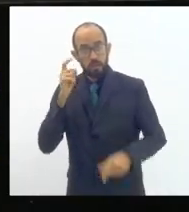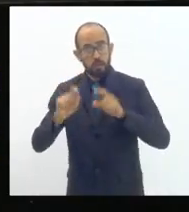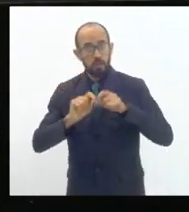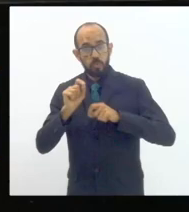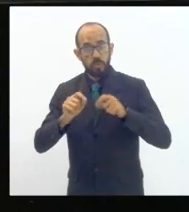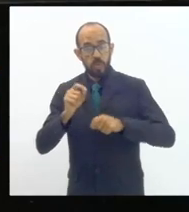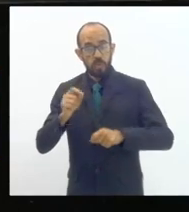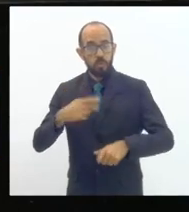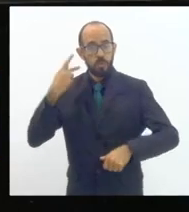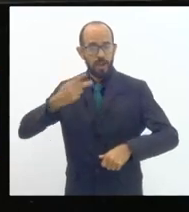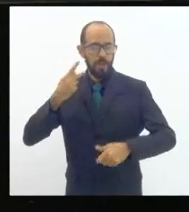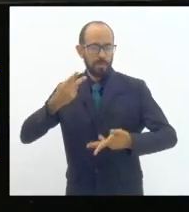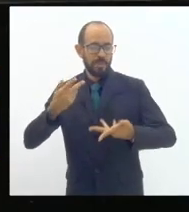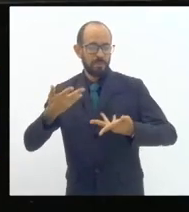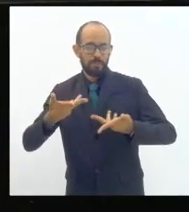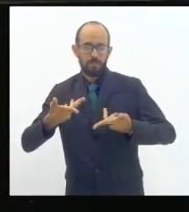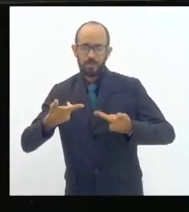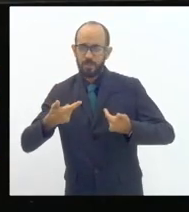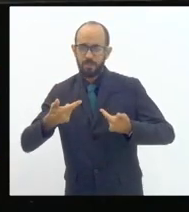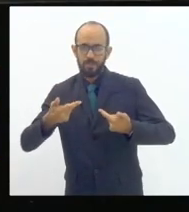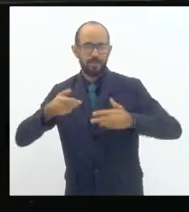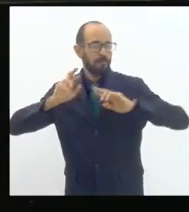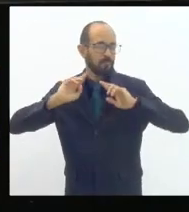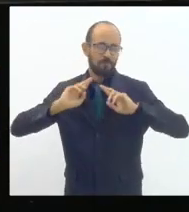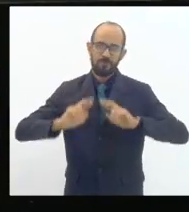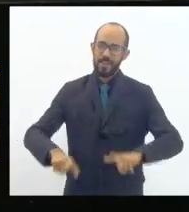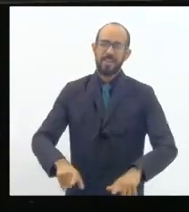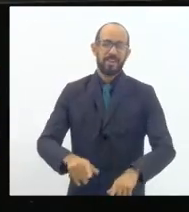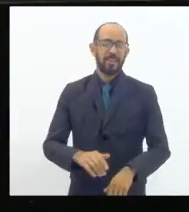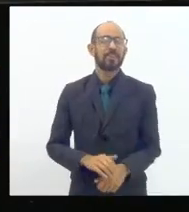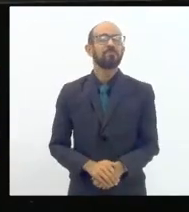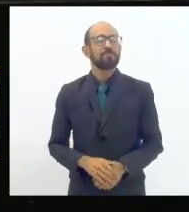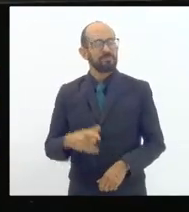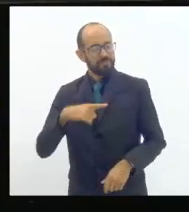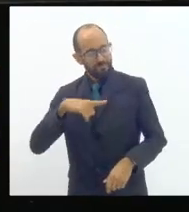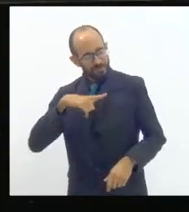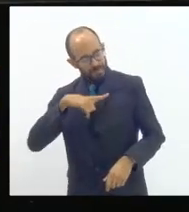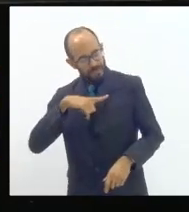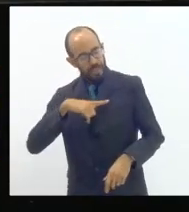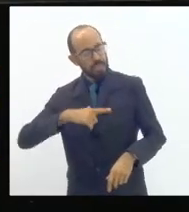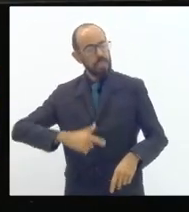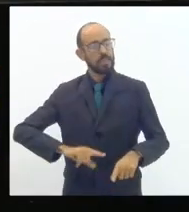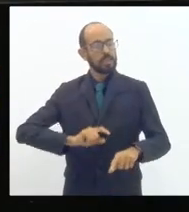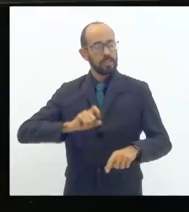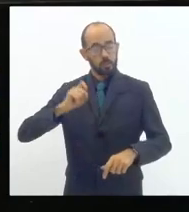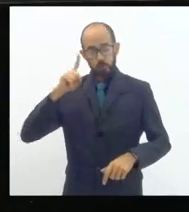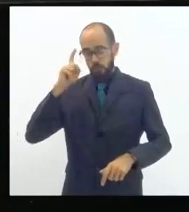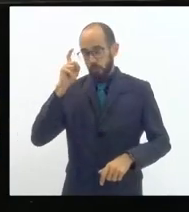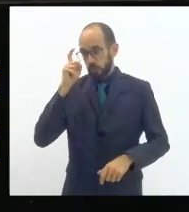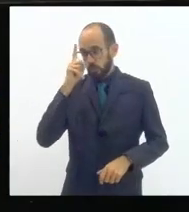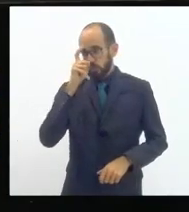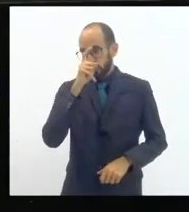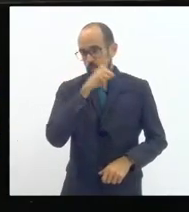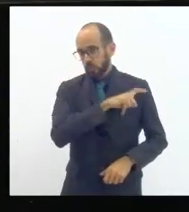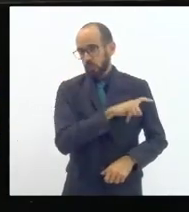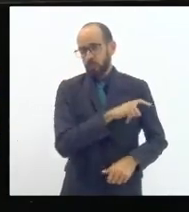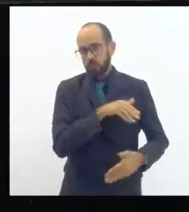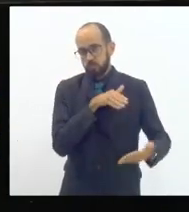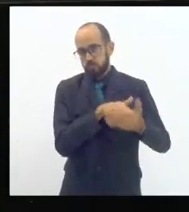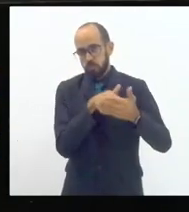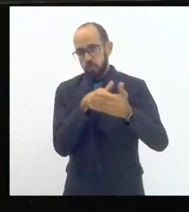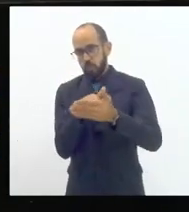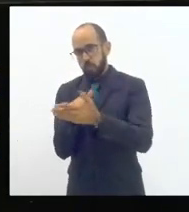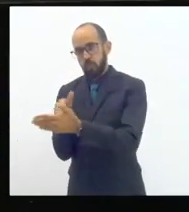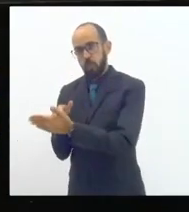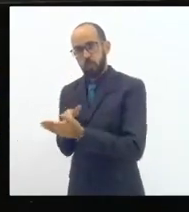política, tudo maravilha, não é bem assim. Quer dizer, vão ter pela frente barreiras colocadas uma atrás da outra que